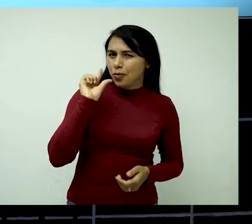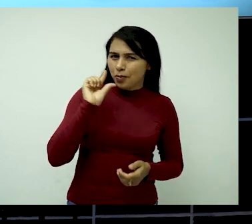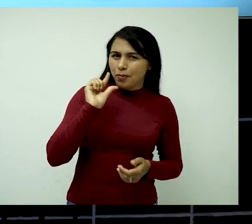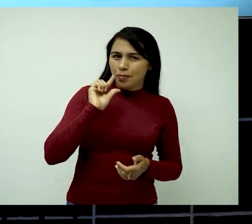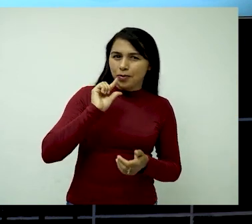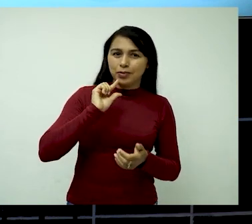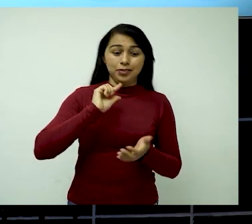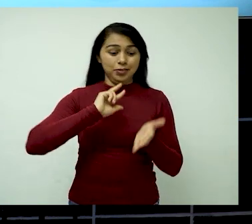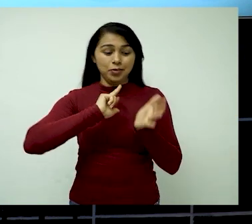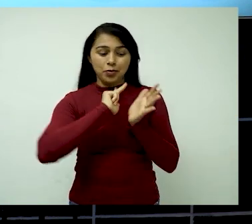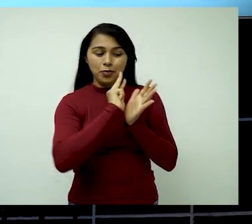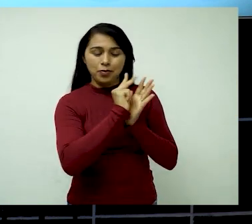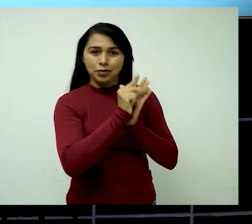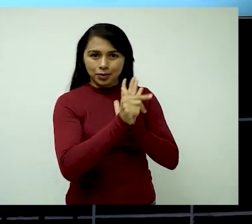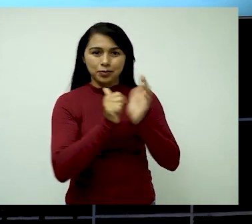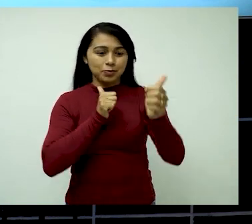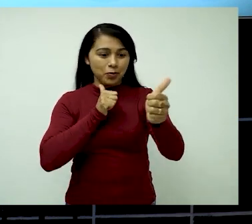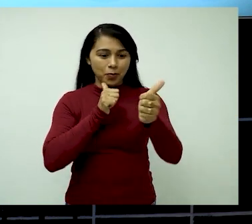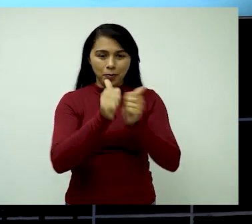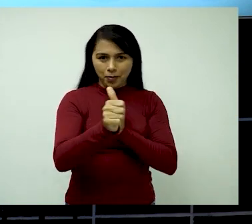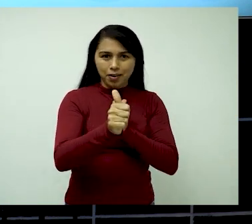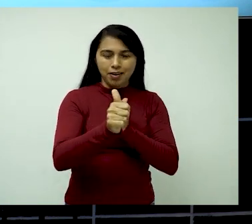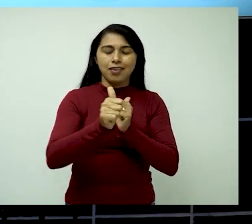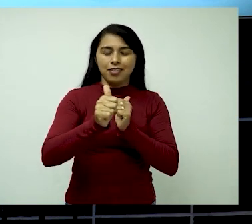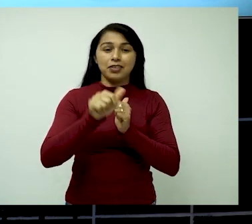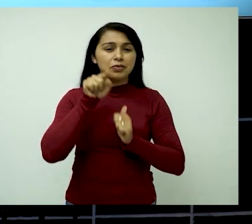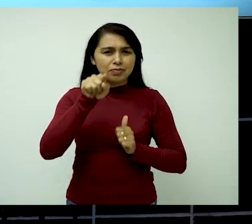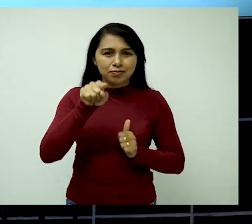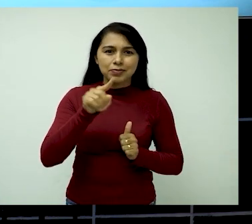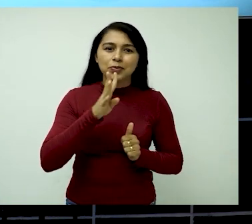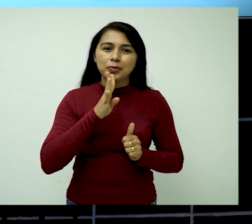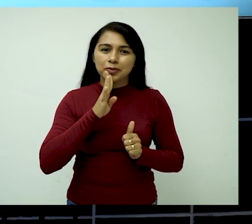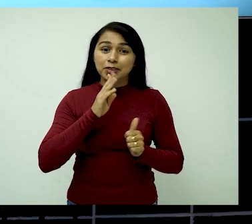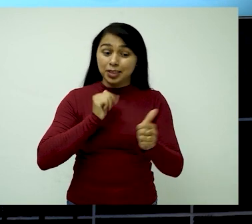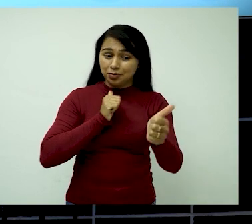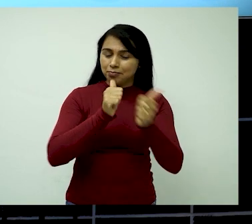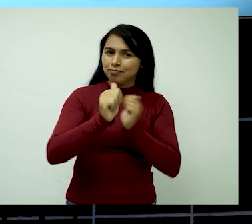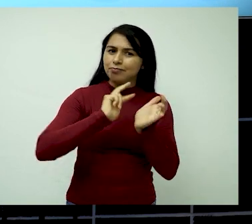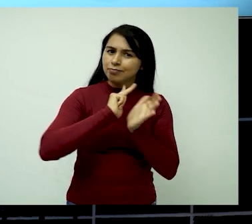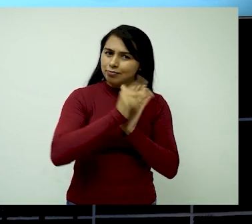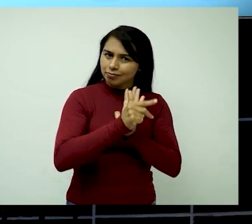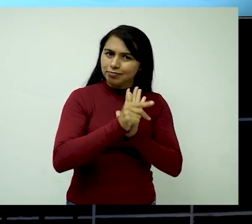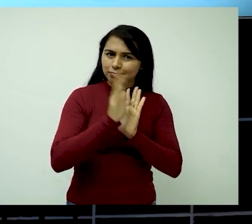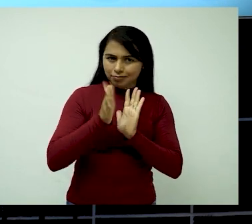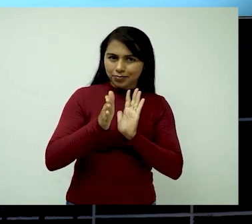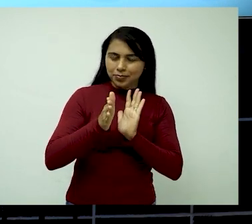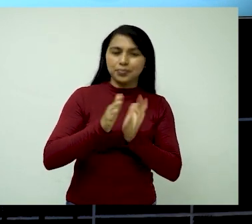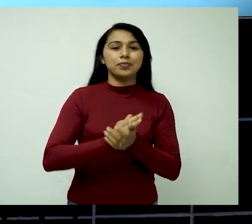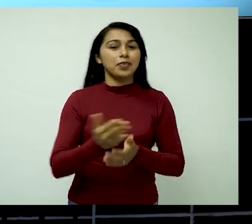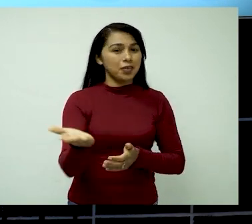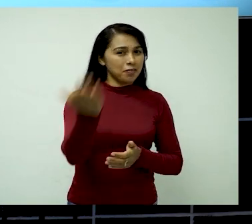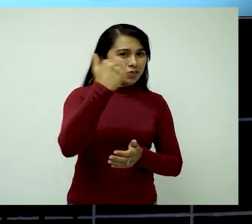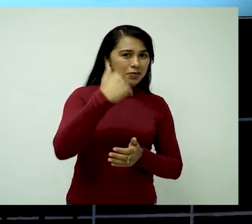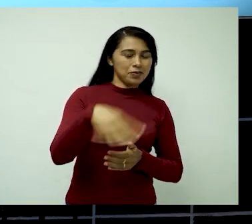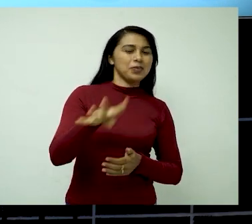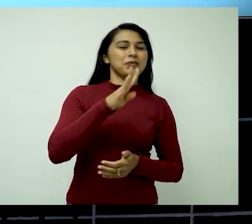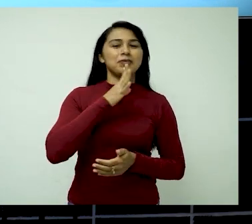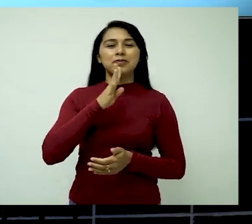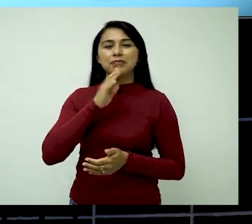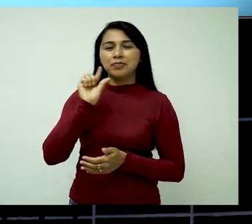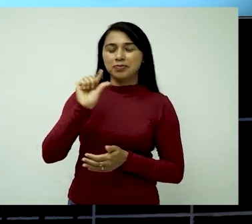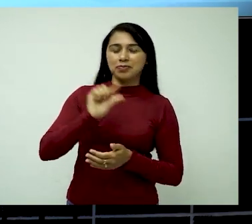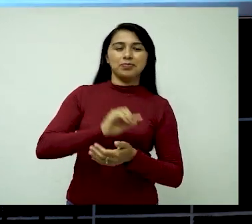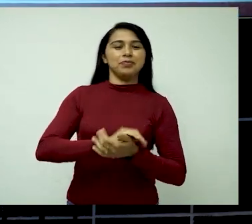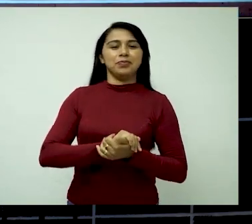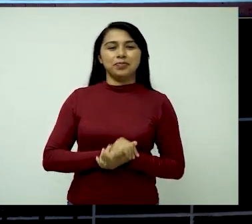da modalidade de atletismo. Você já ouviu falar a respeito da modalidade de atletismo? Venha comigo, vamos conhecer um pouquinho mais.